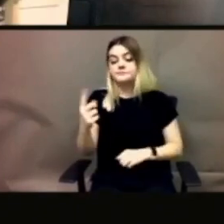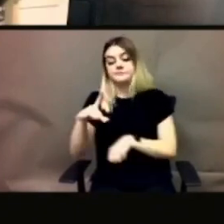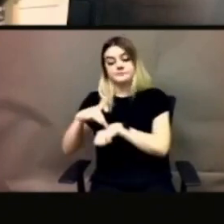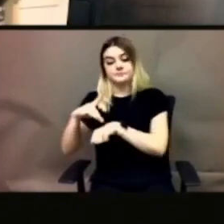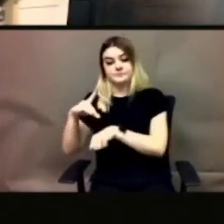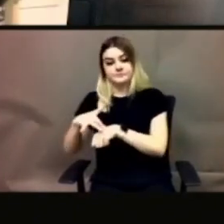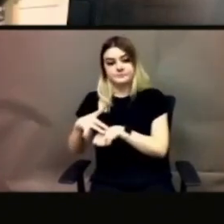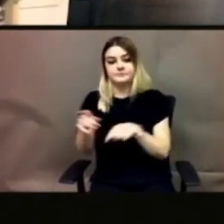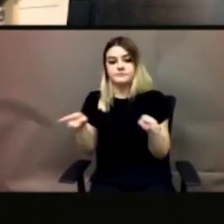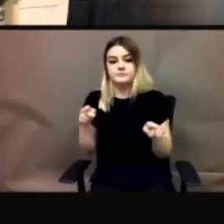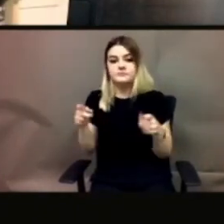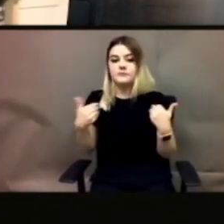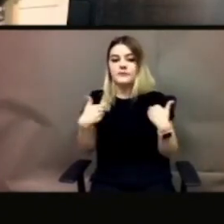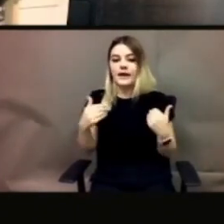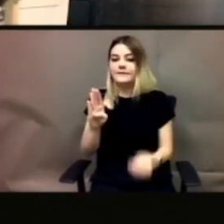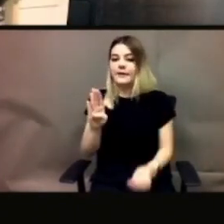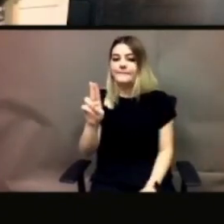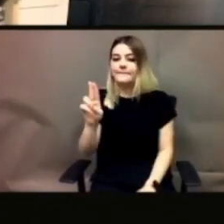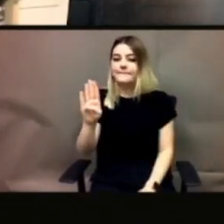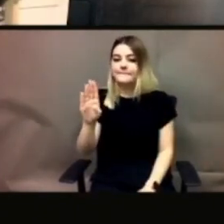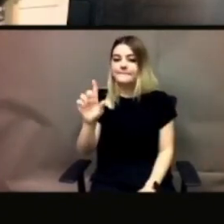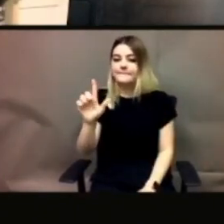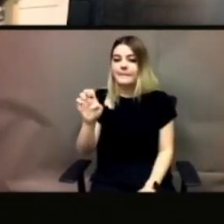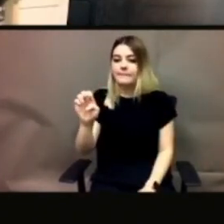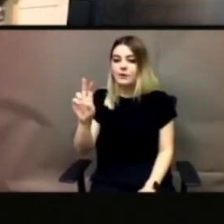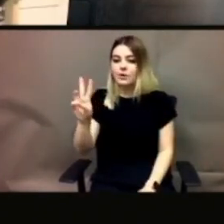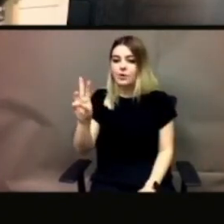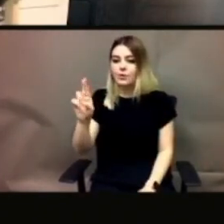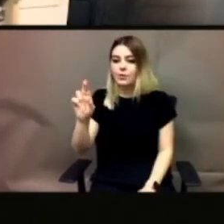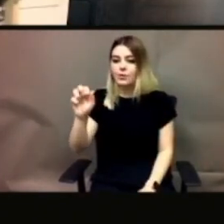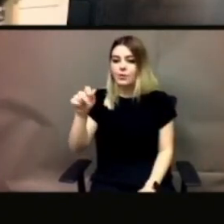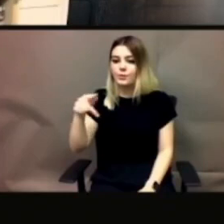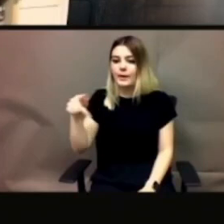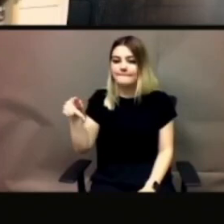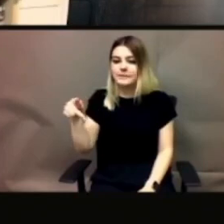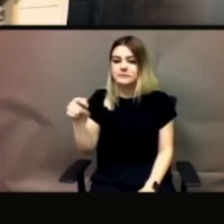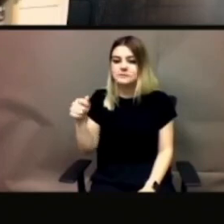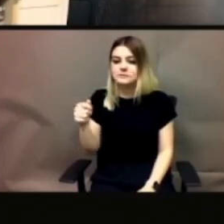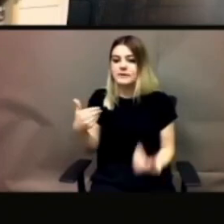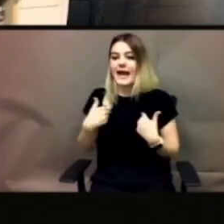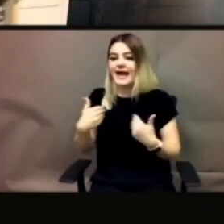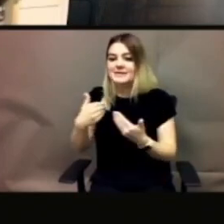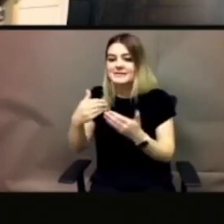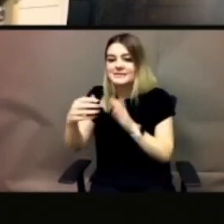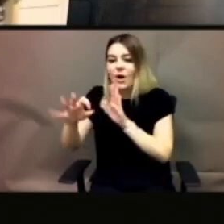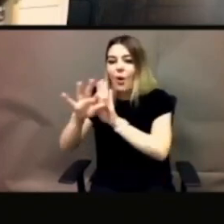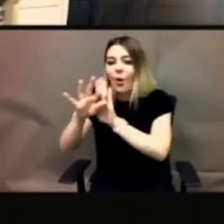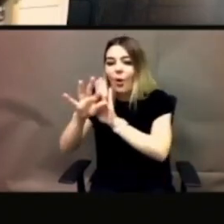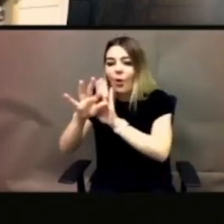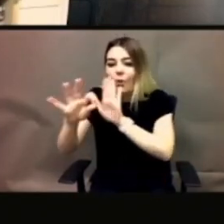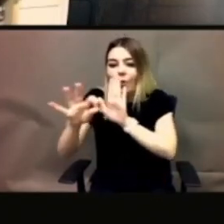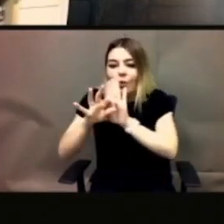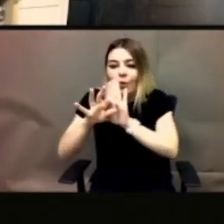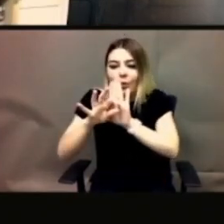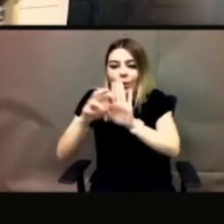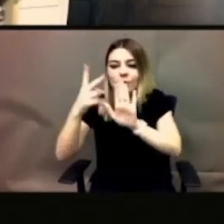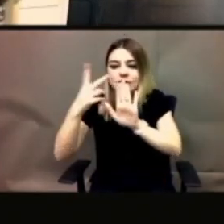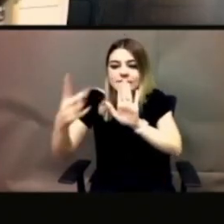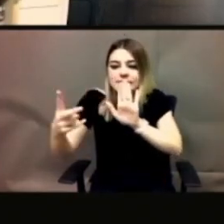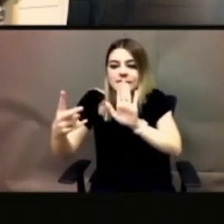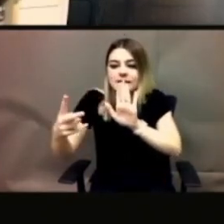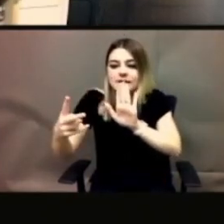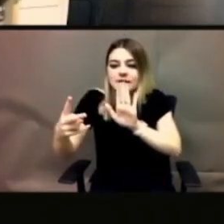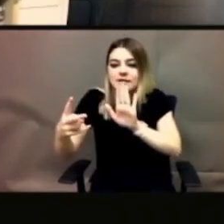os touchpads, com o papel alumínio. estou usando um plástico bolha aqui como